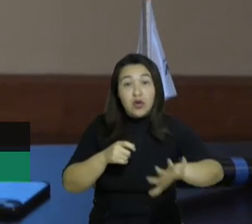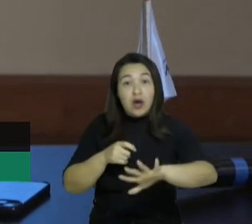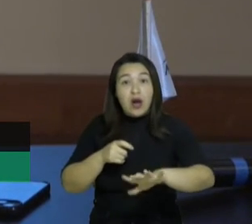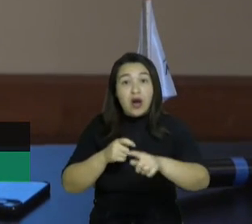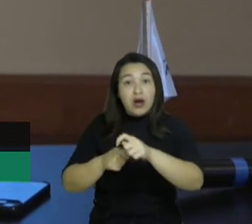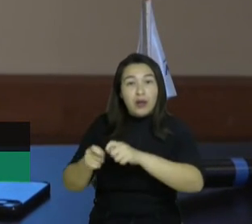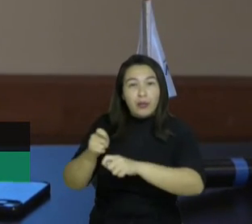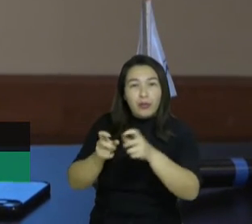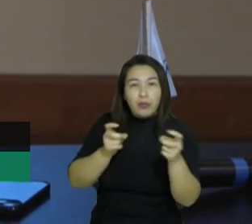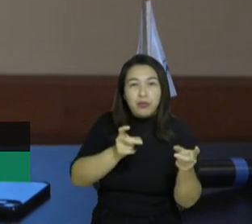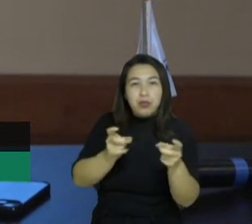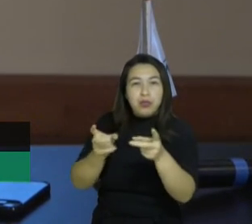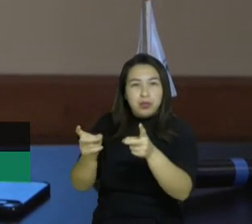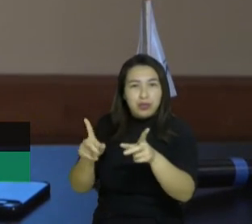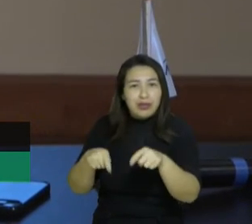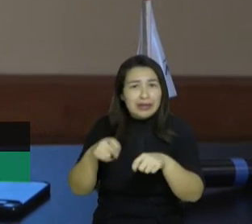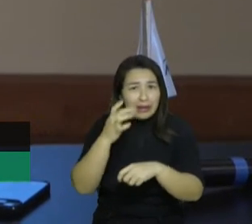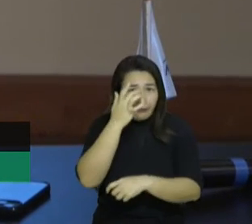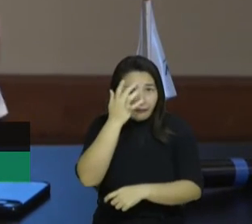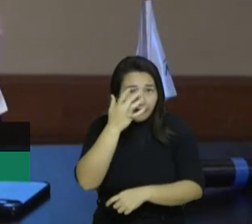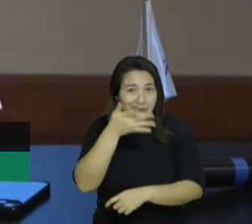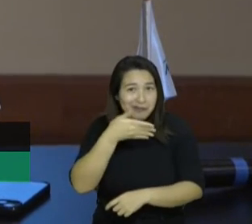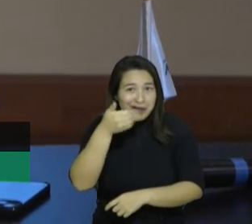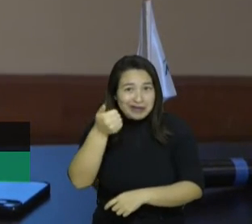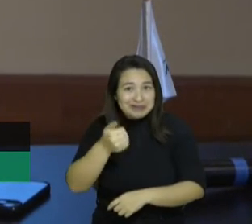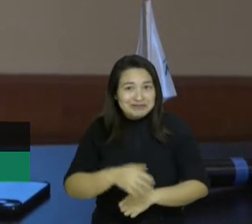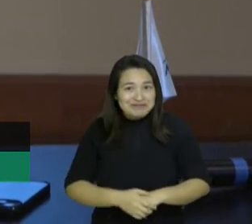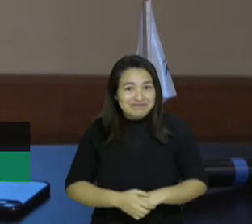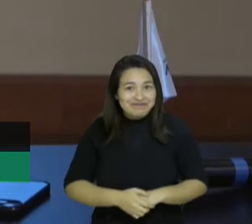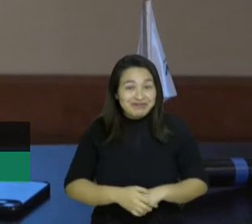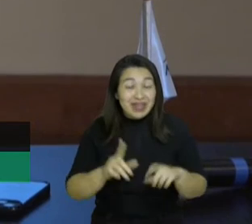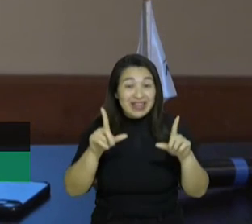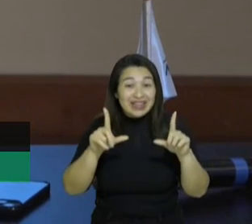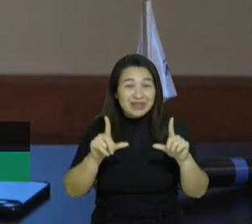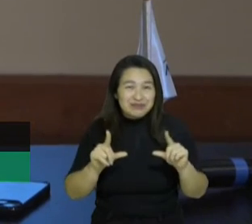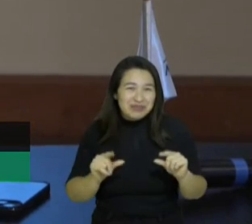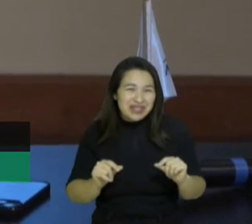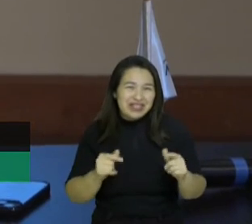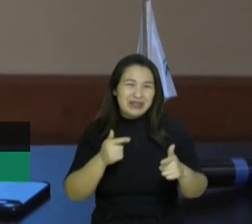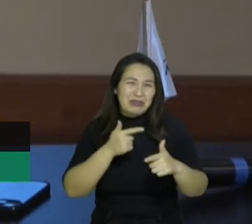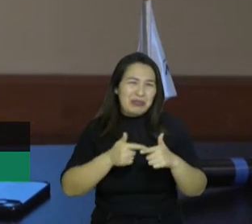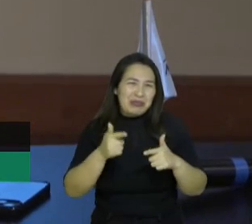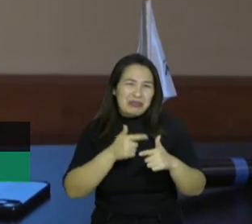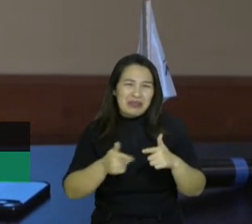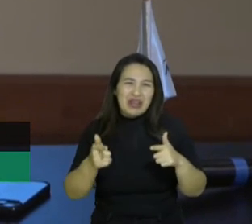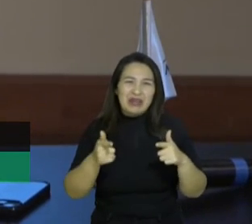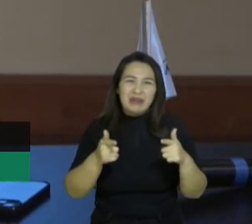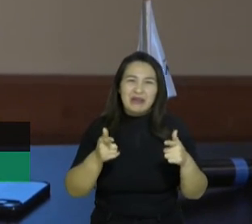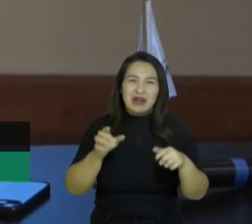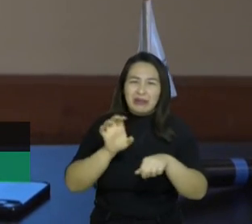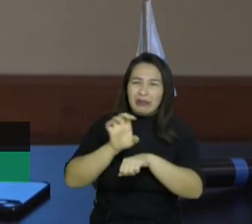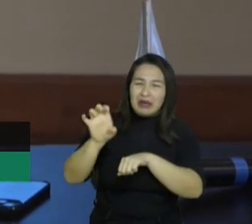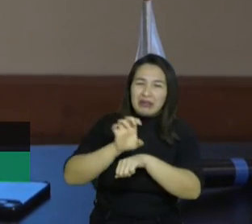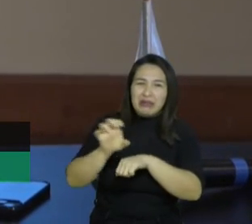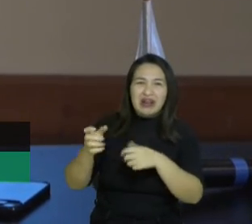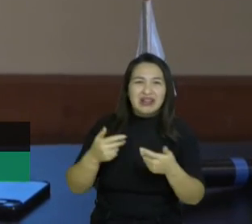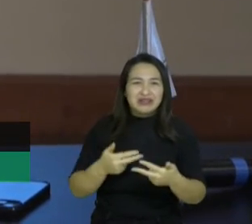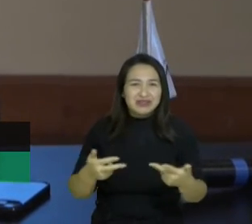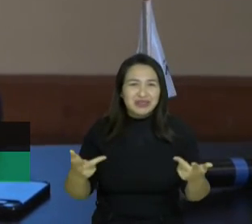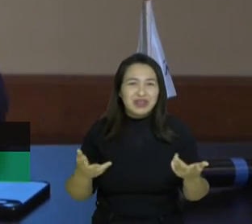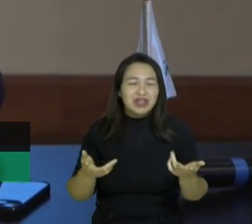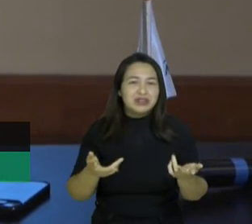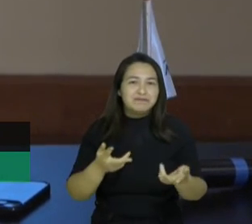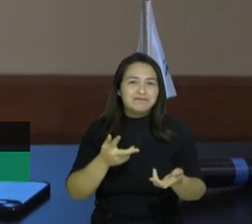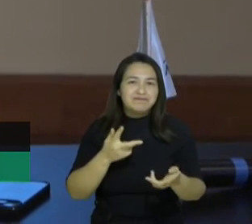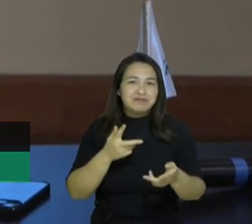comum tá Isso facilita você elimina os custos de transação elimina aquela figura do do do economista chamou de espaguete